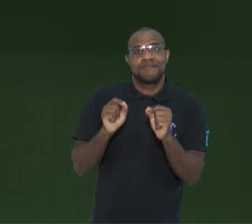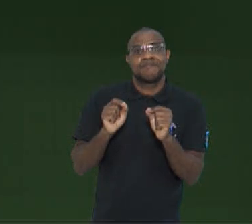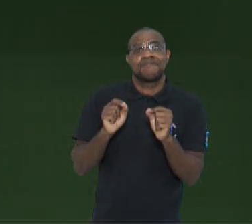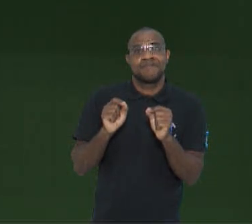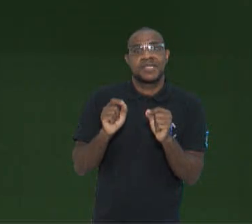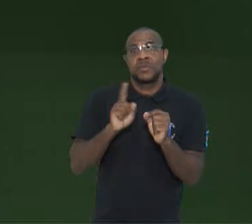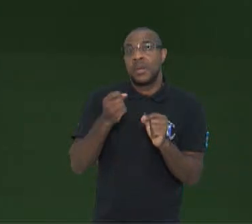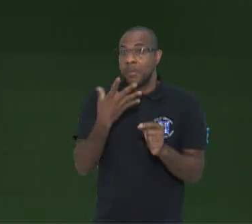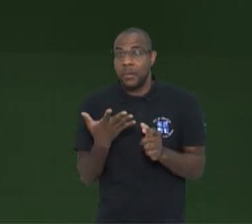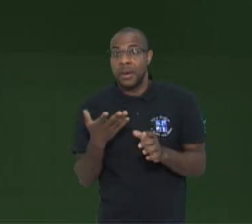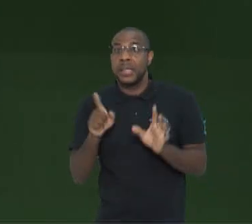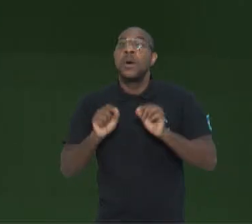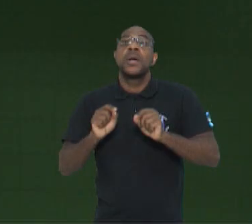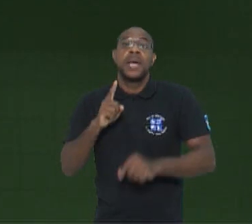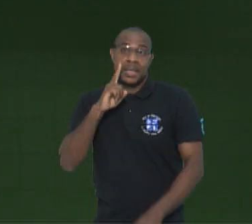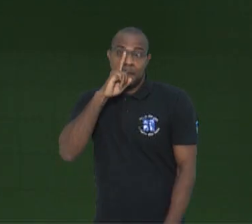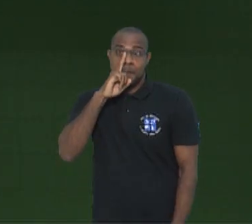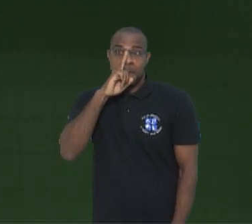população, ok?